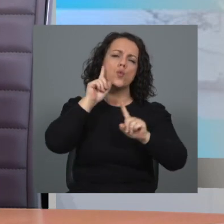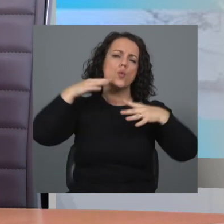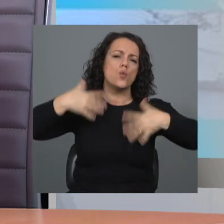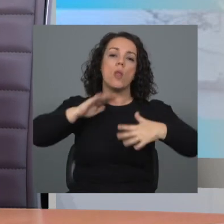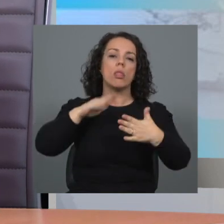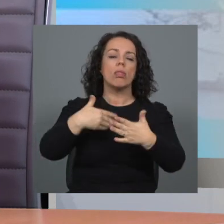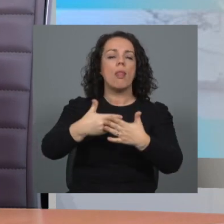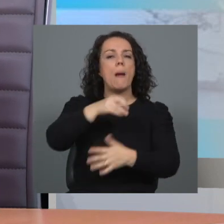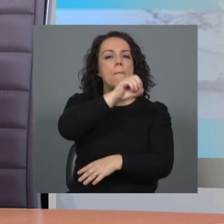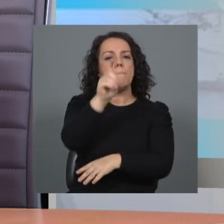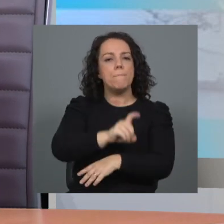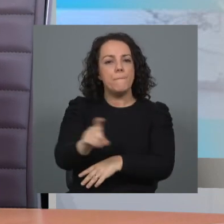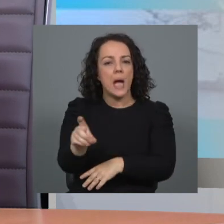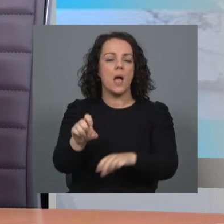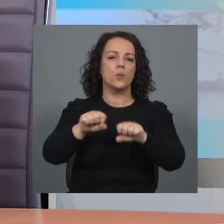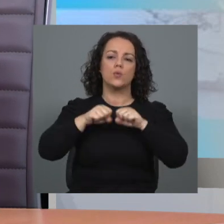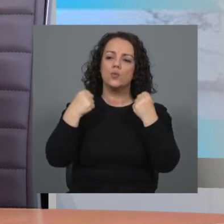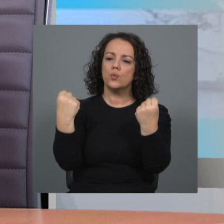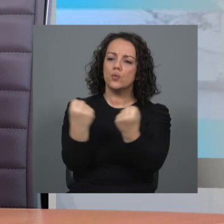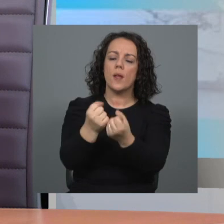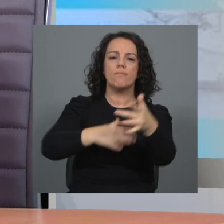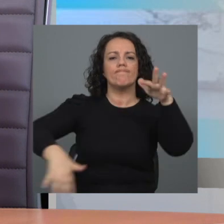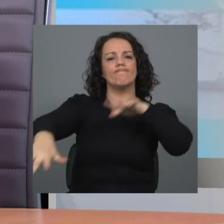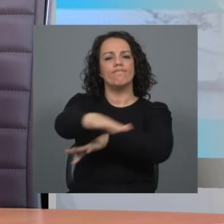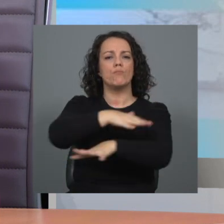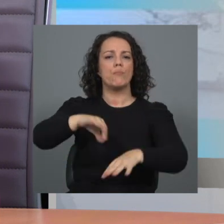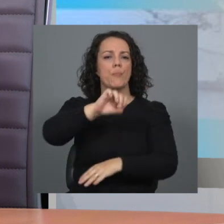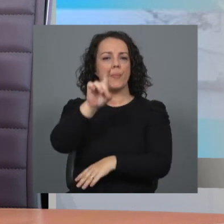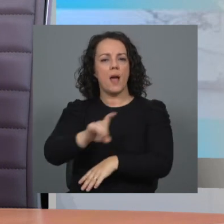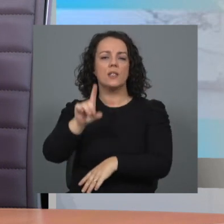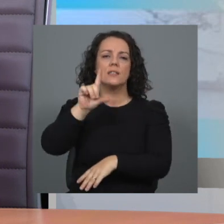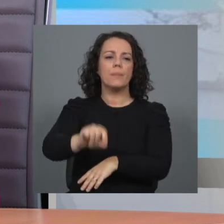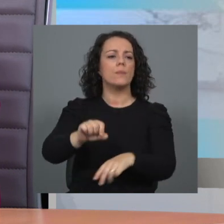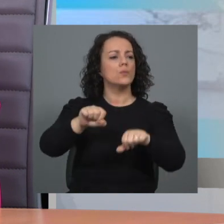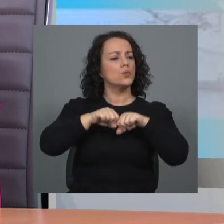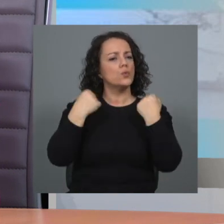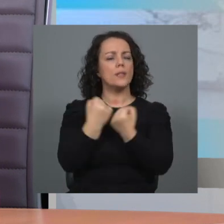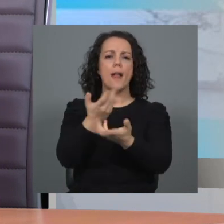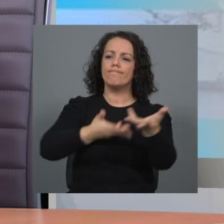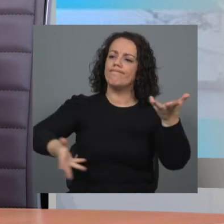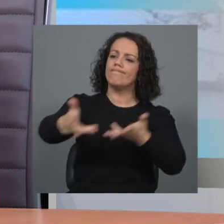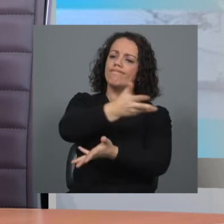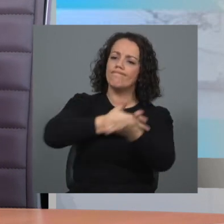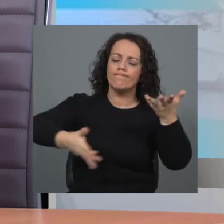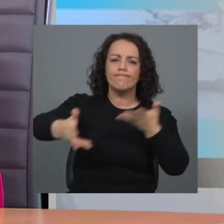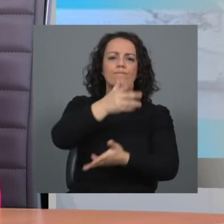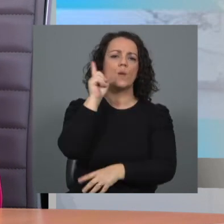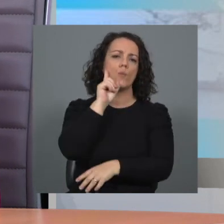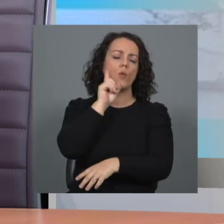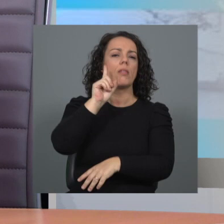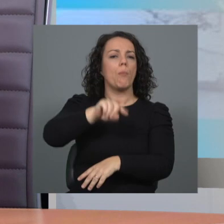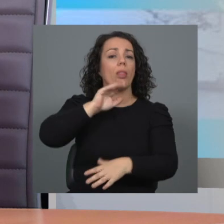pacificação da sociedade e para a convivência social inclusive para a